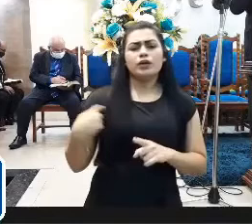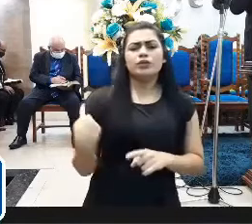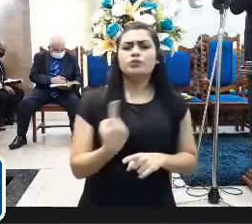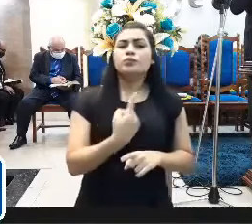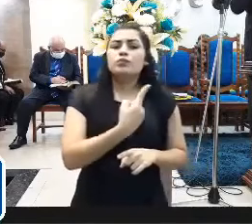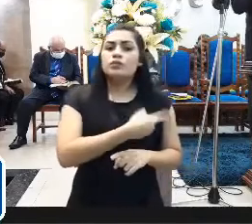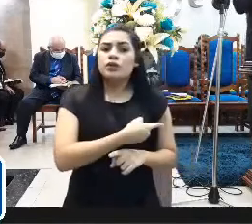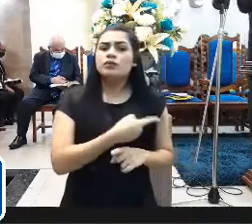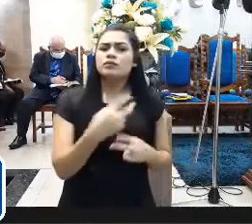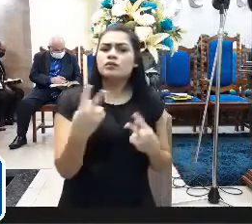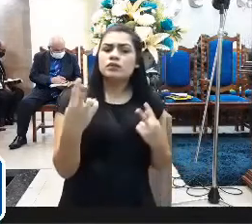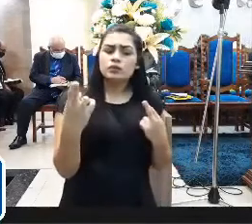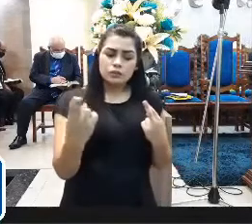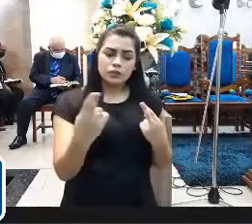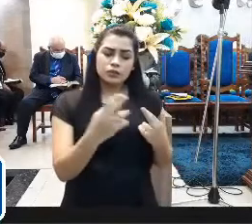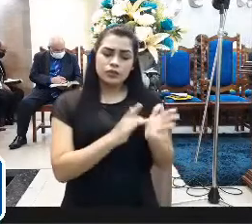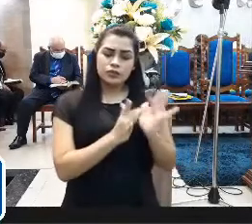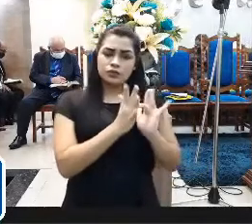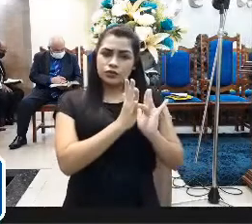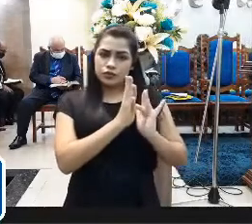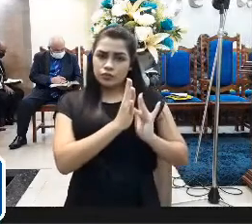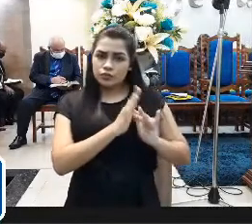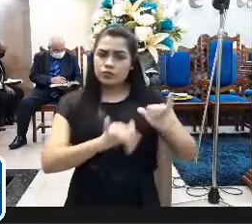Cristo. Olha que coisa tremenda.